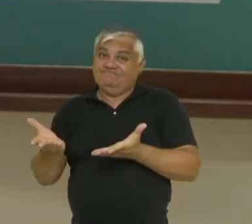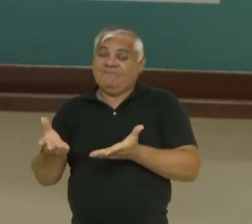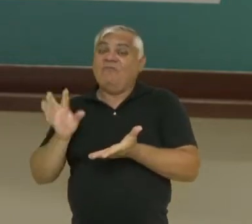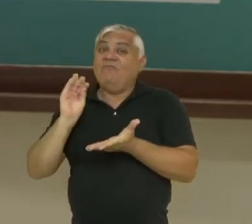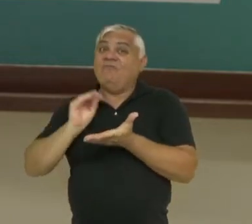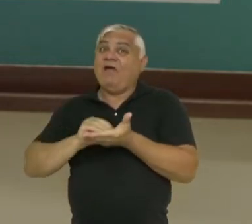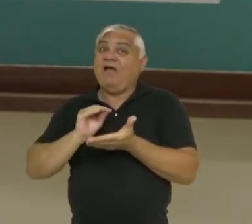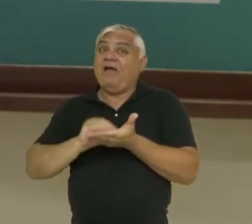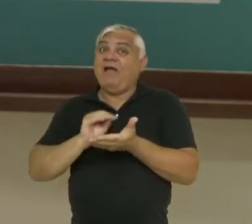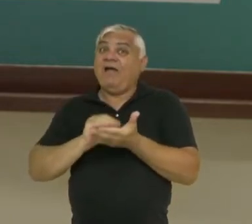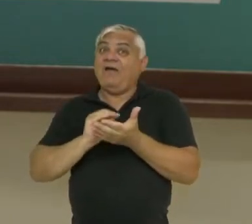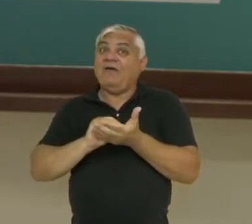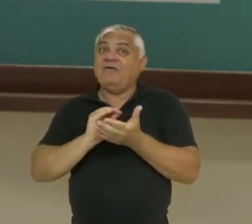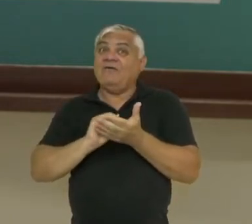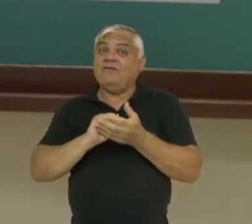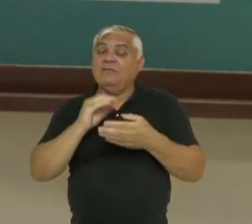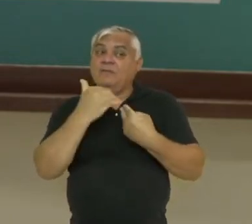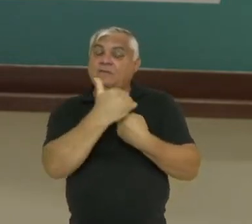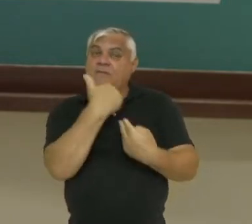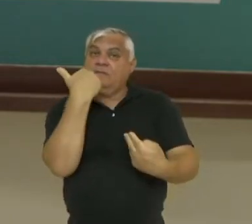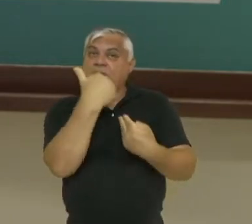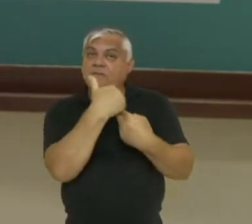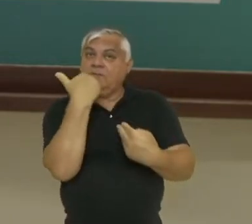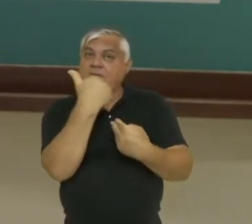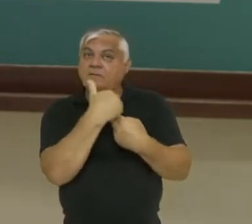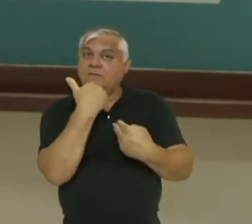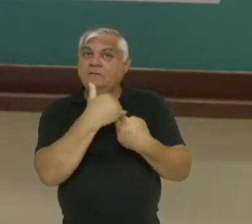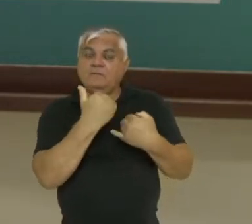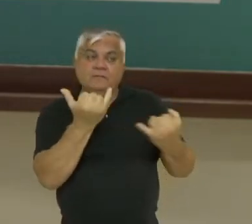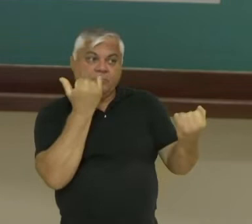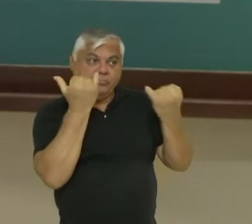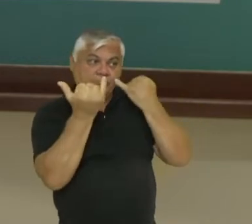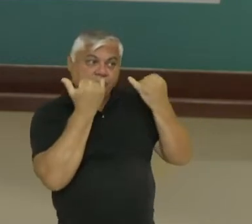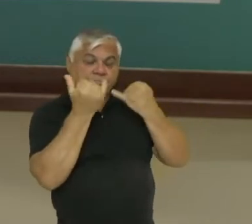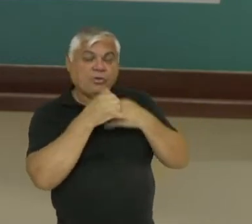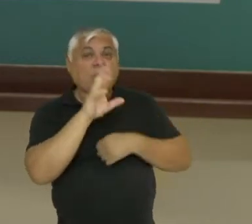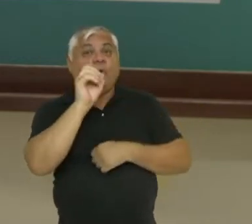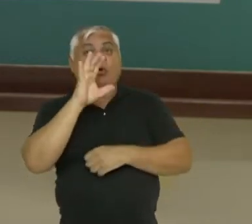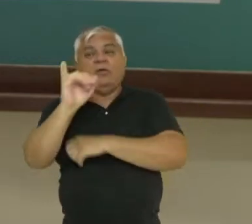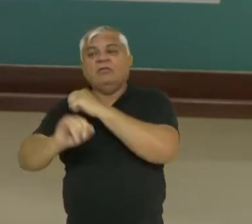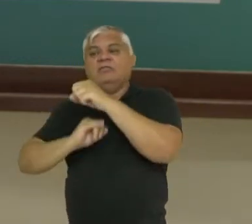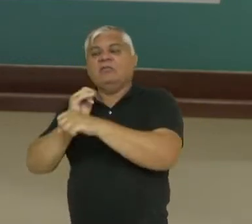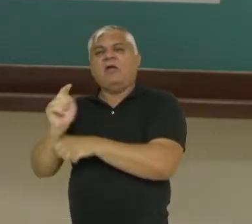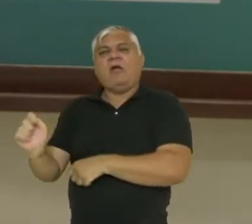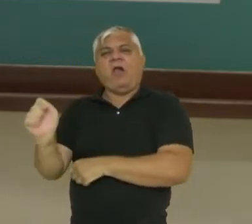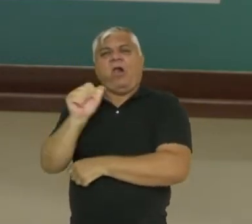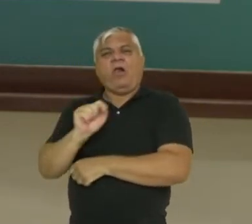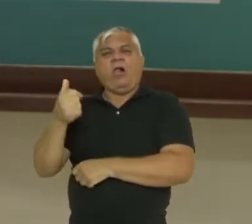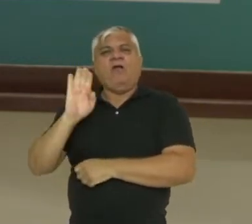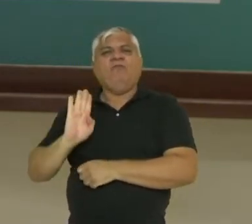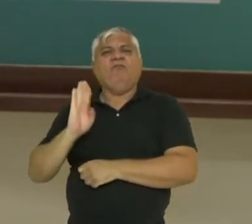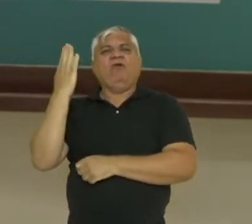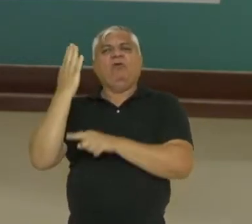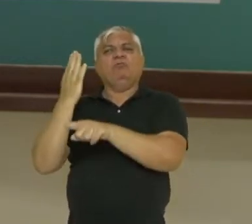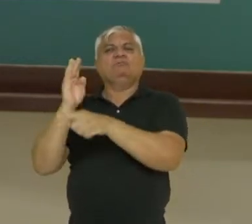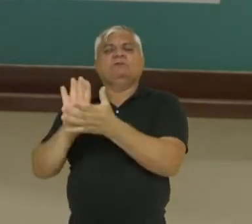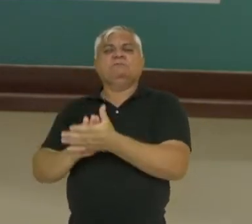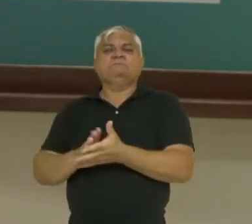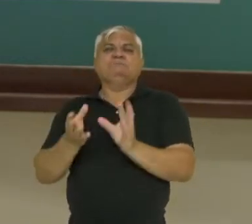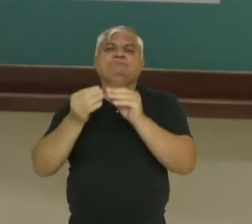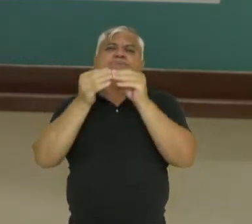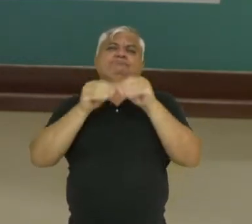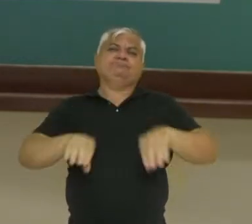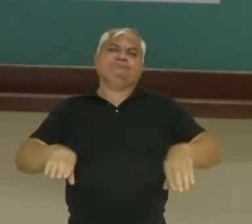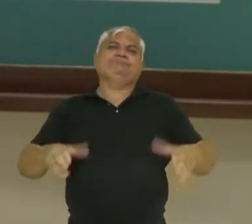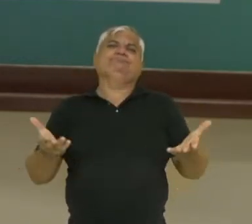de informação ou por informações fakes, fazem o quê? Acabam, então, não